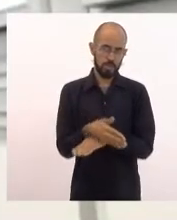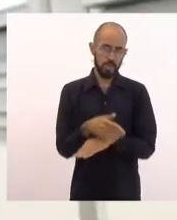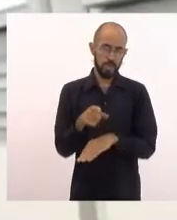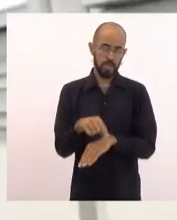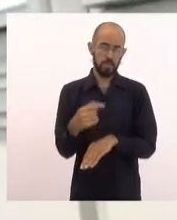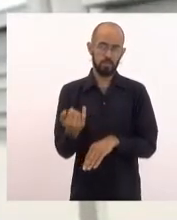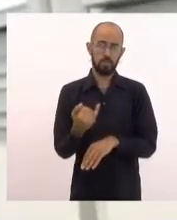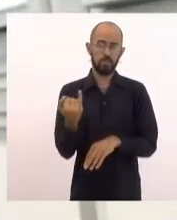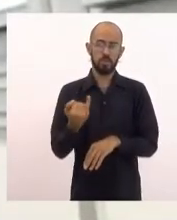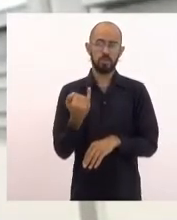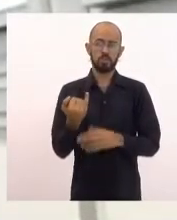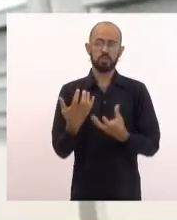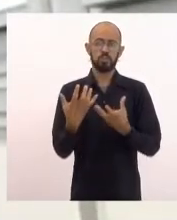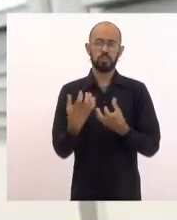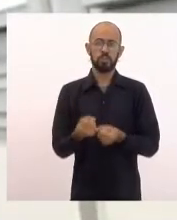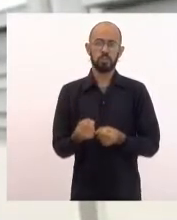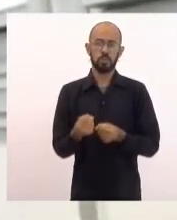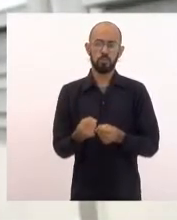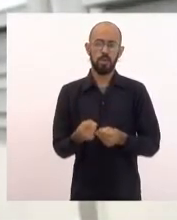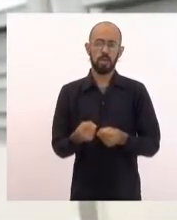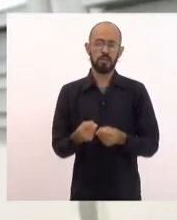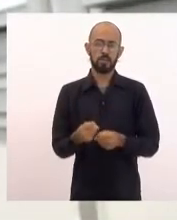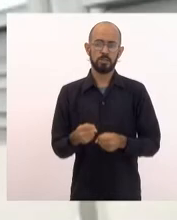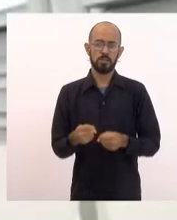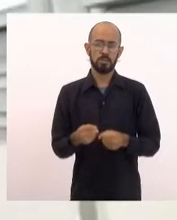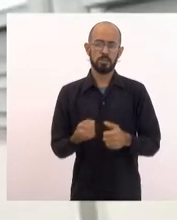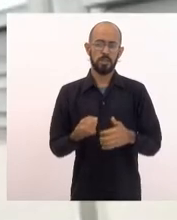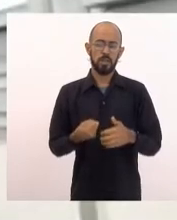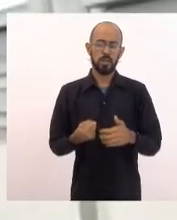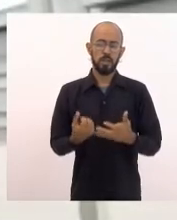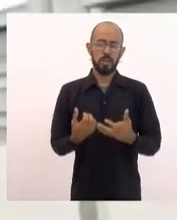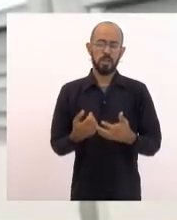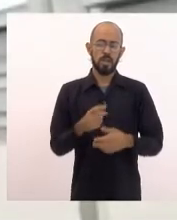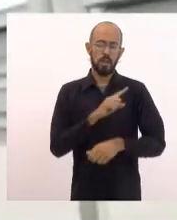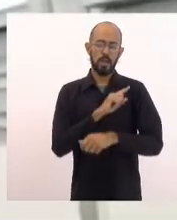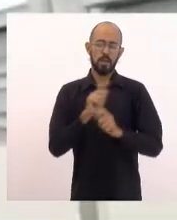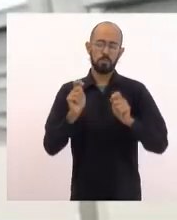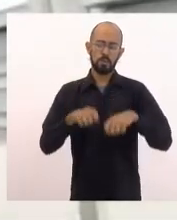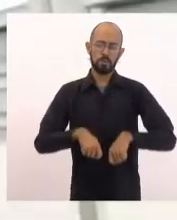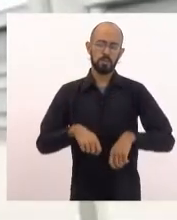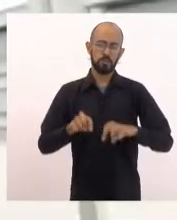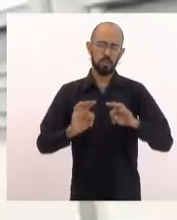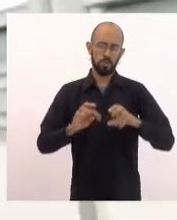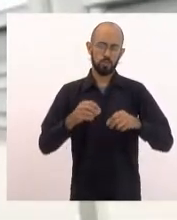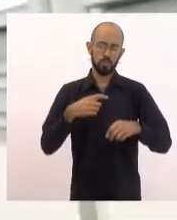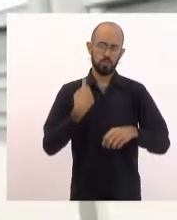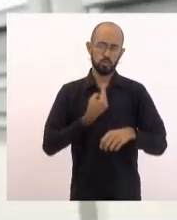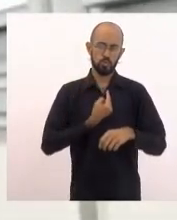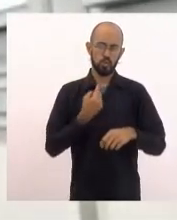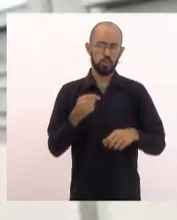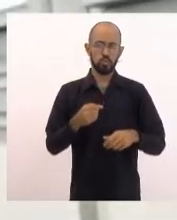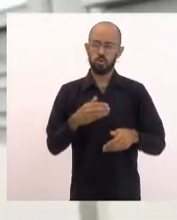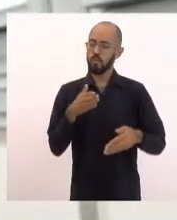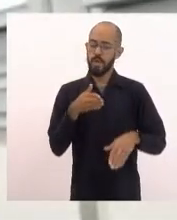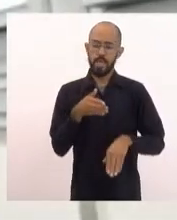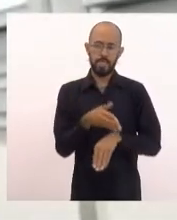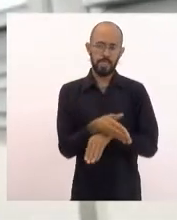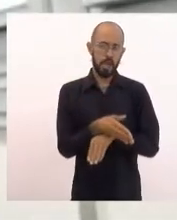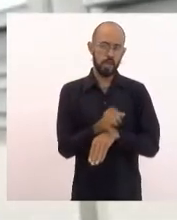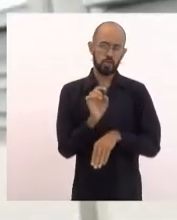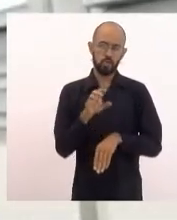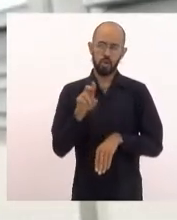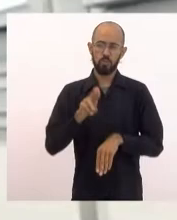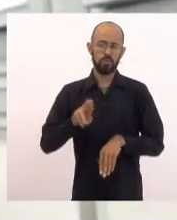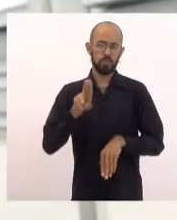retomar todo esse poder, todo esse conhecimento que temos para os nossos. Então, para ela, entrar na universidade apenas não bastava. Era